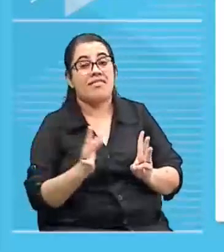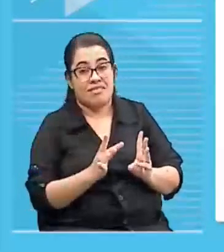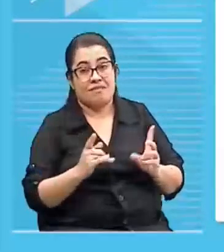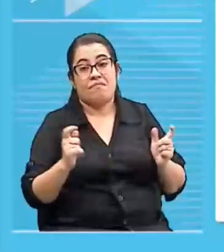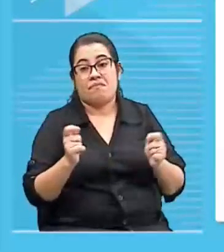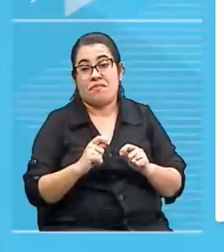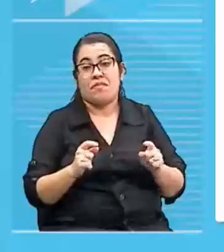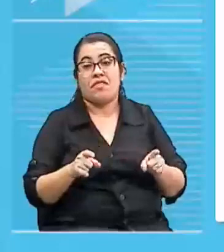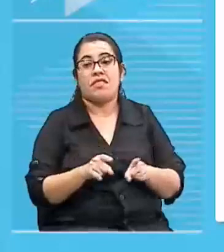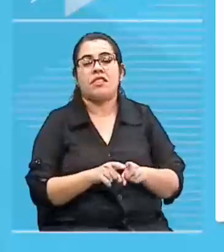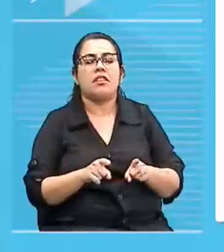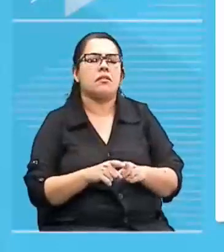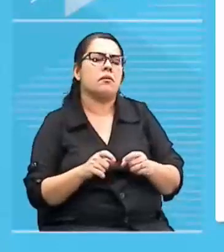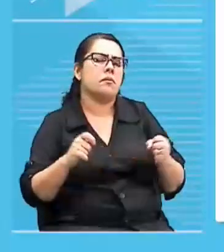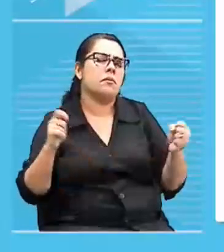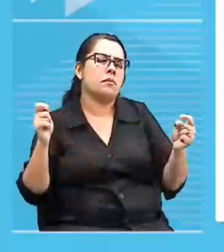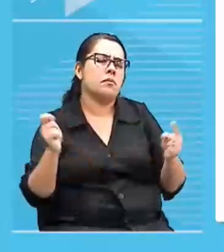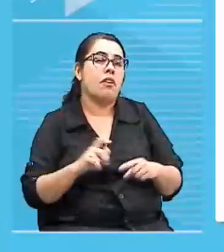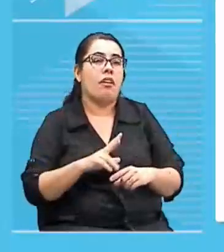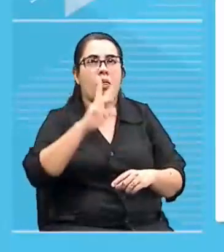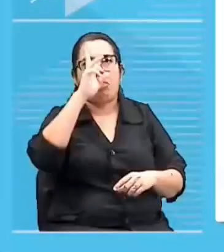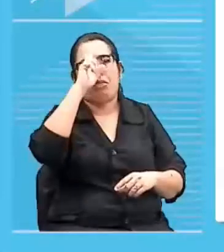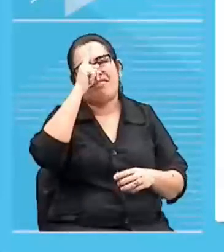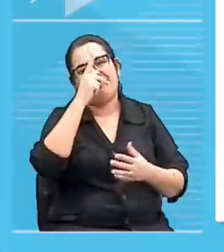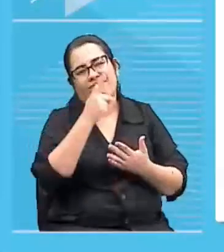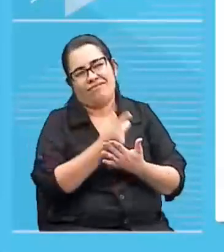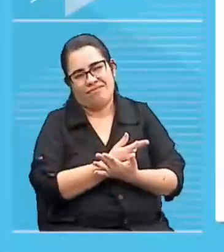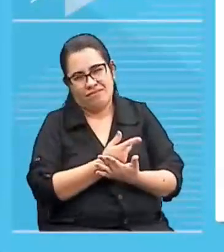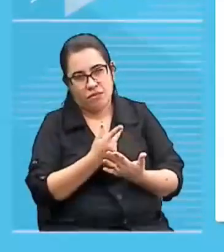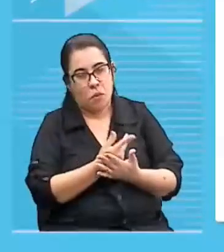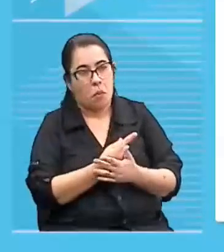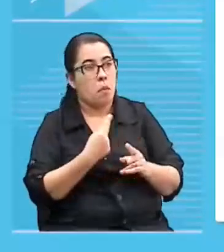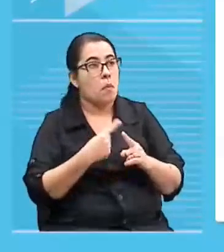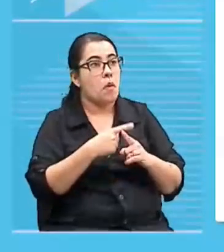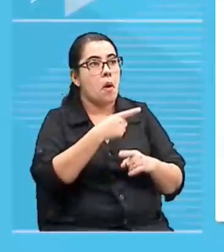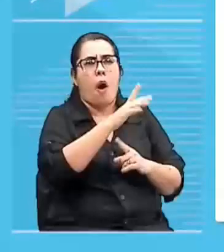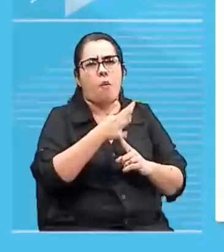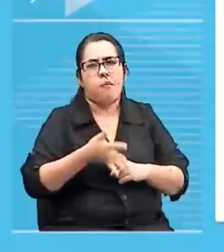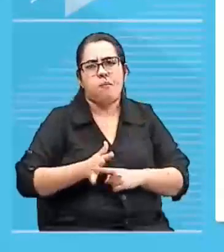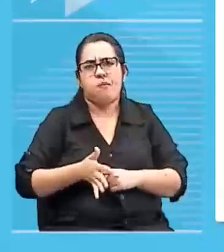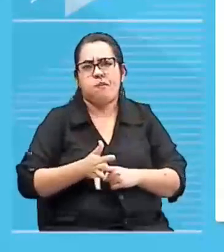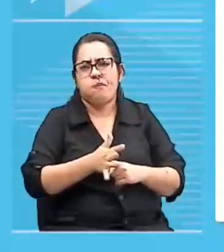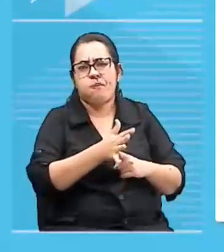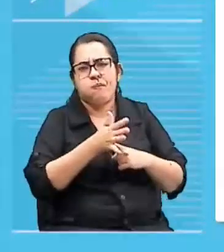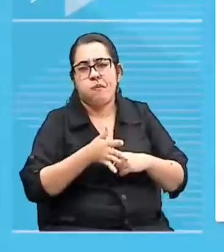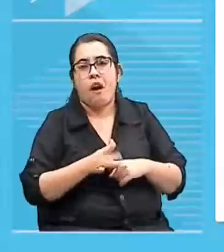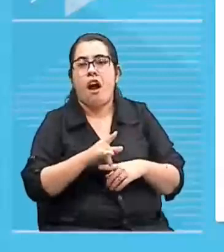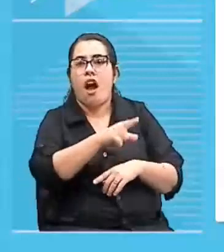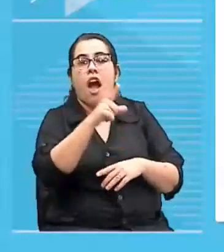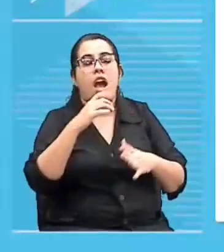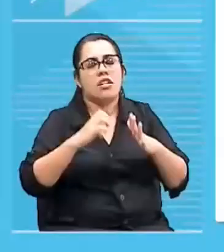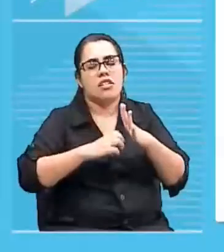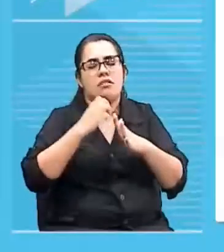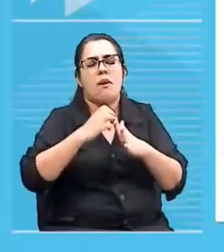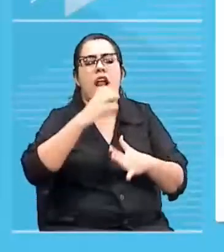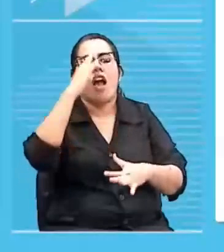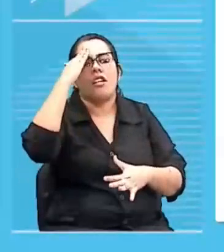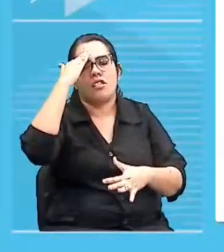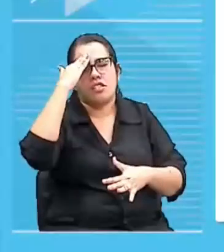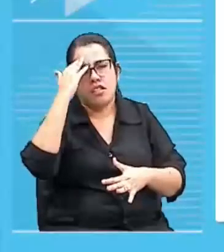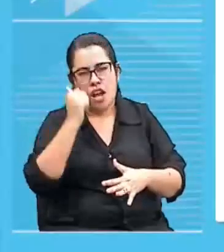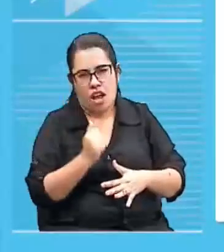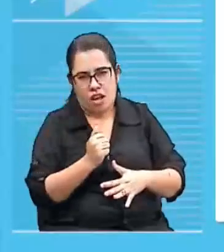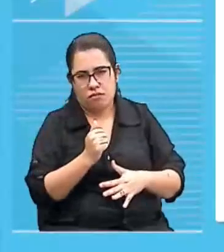famosa probabilidade do erro, certo? Com as máquinas, as empresas elas conseguem